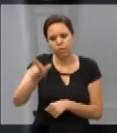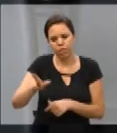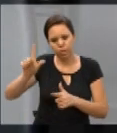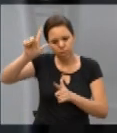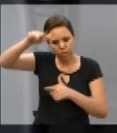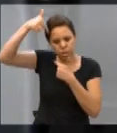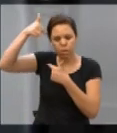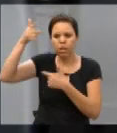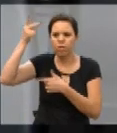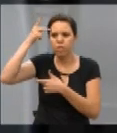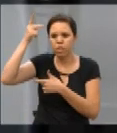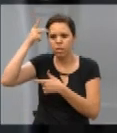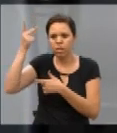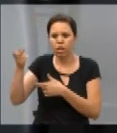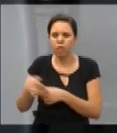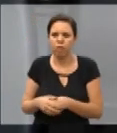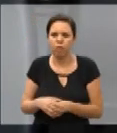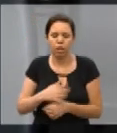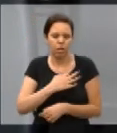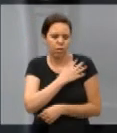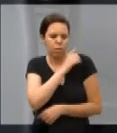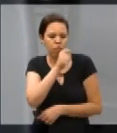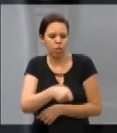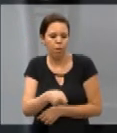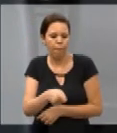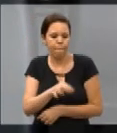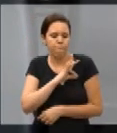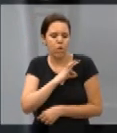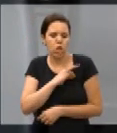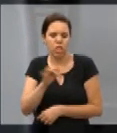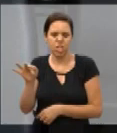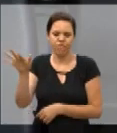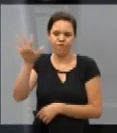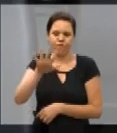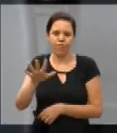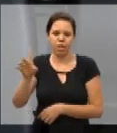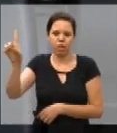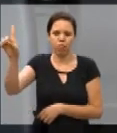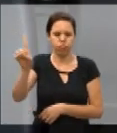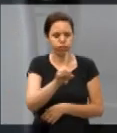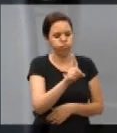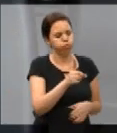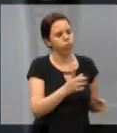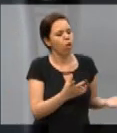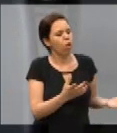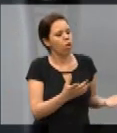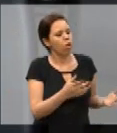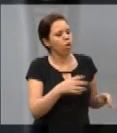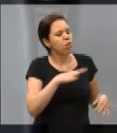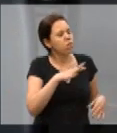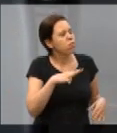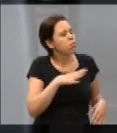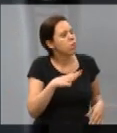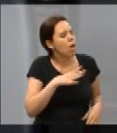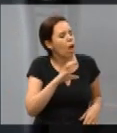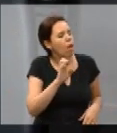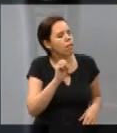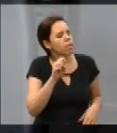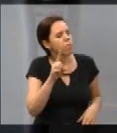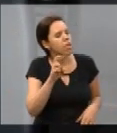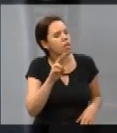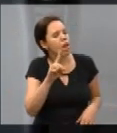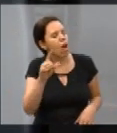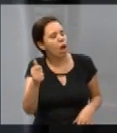sai de São Paulo, uma detetive da Polícia Federal, que vai para Esmeralda para investigar essa série de mortes